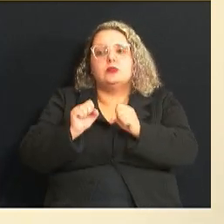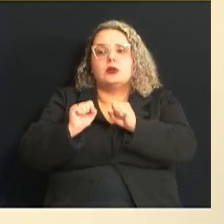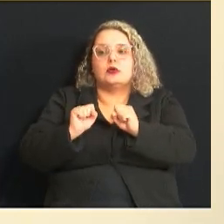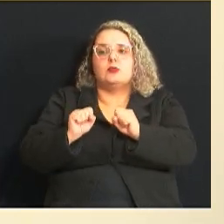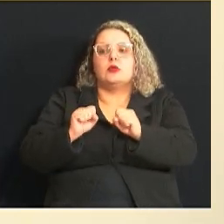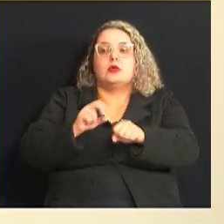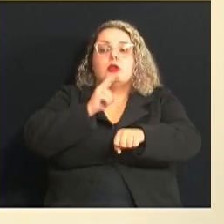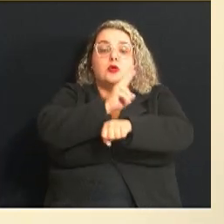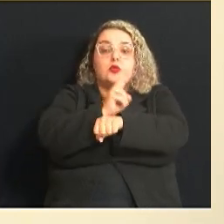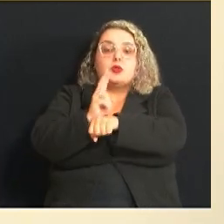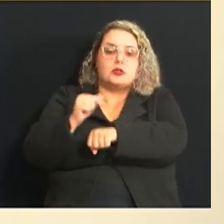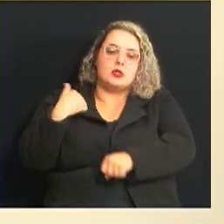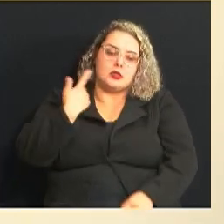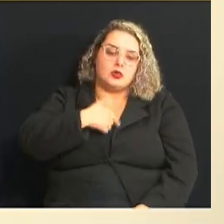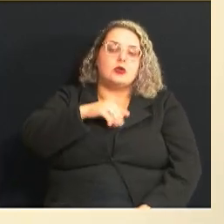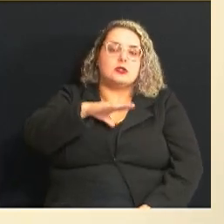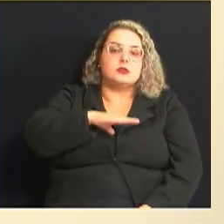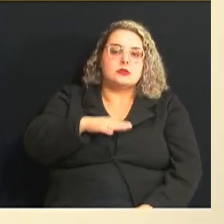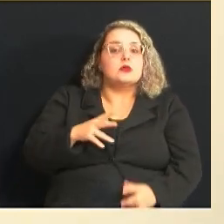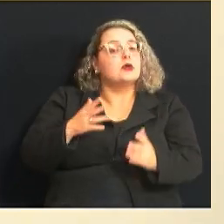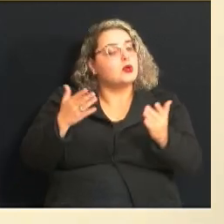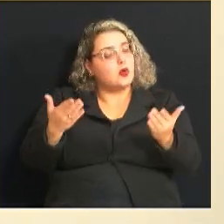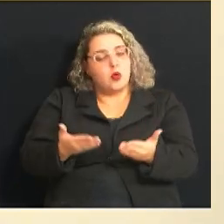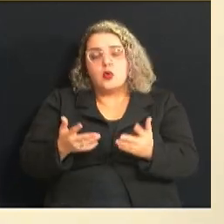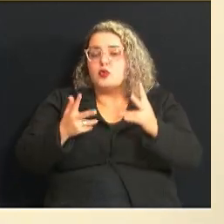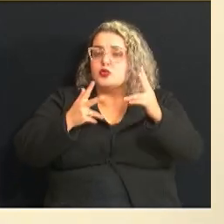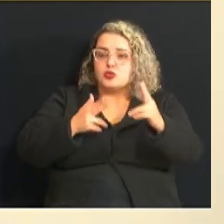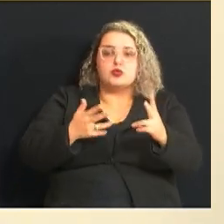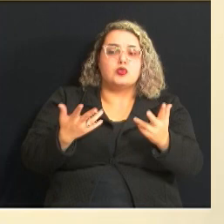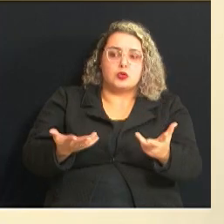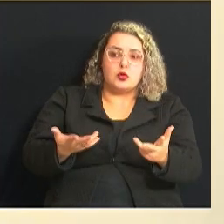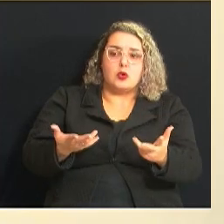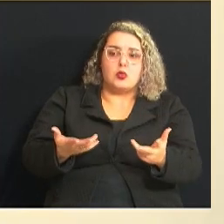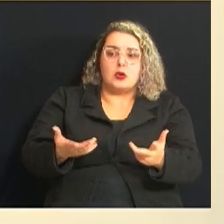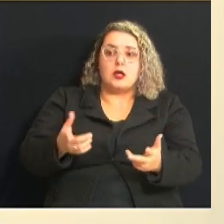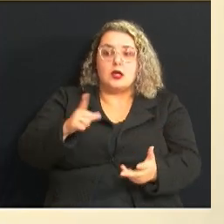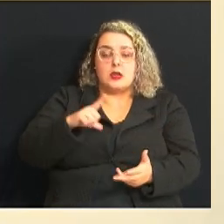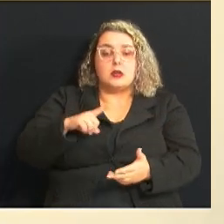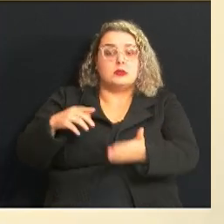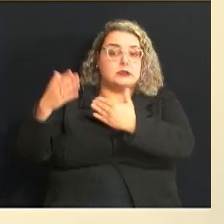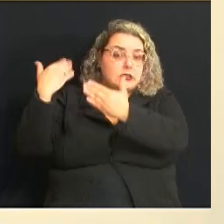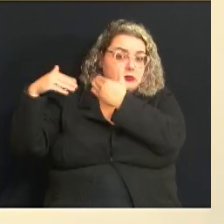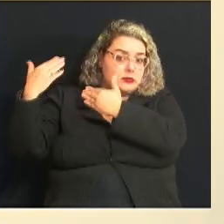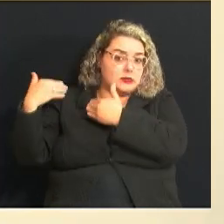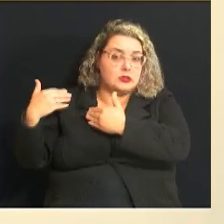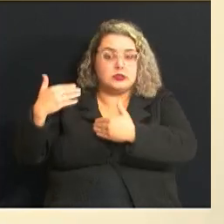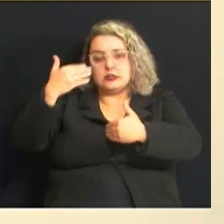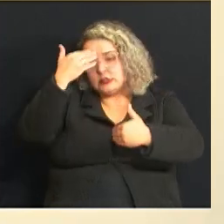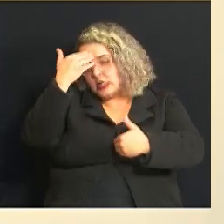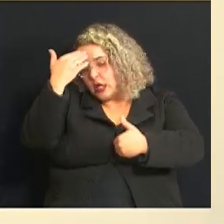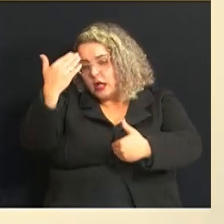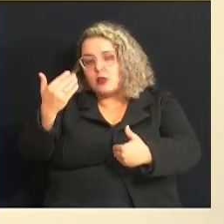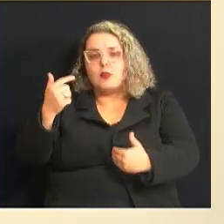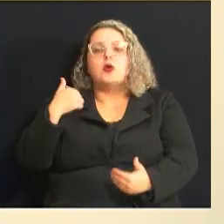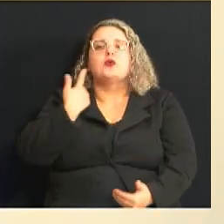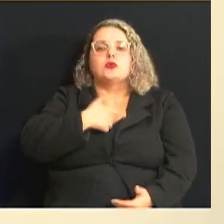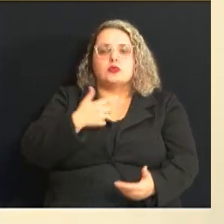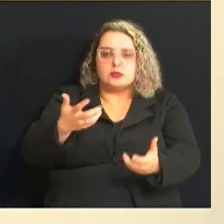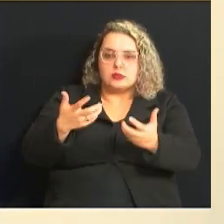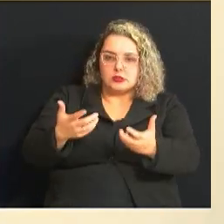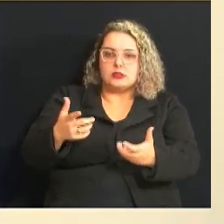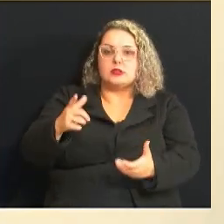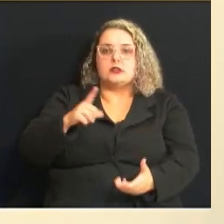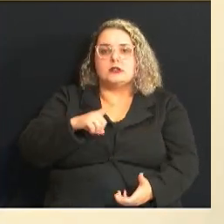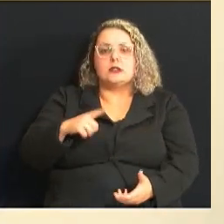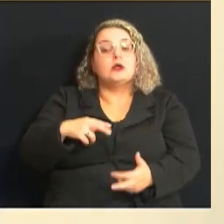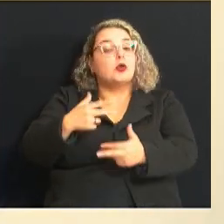nossa cidade. E hoje, da mesma forma que houve esse agradecimento, nós gostaríamos de ter alguma